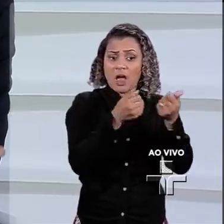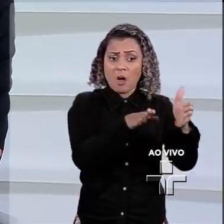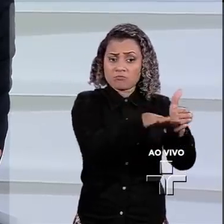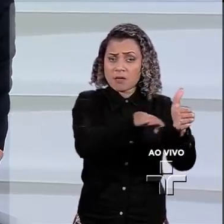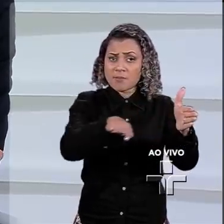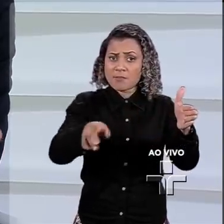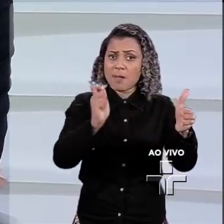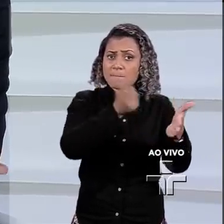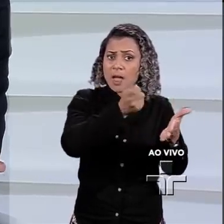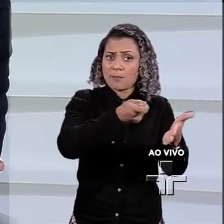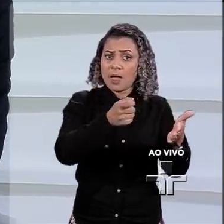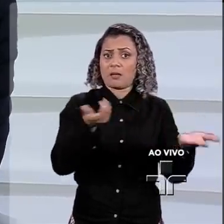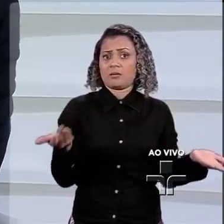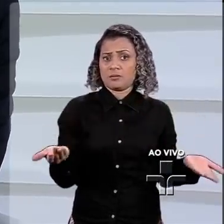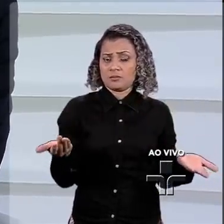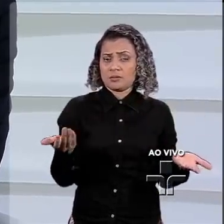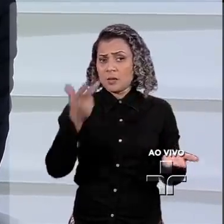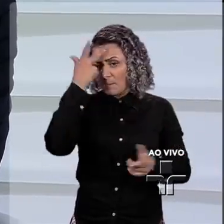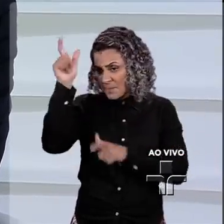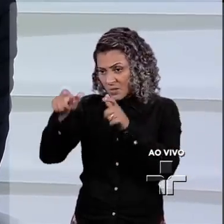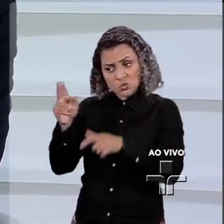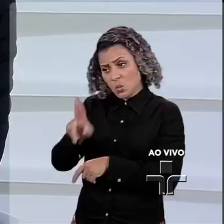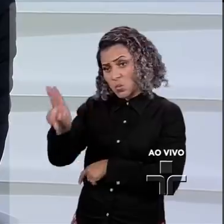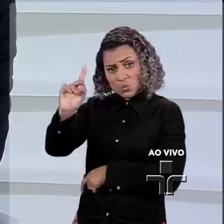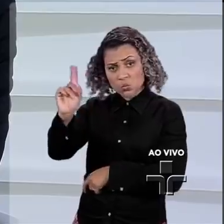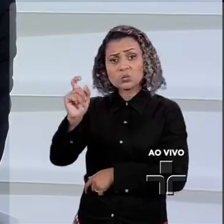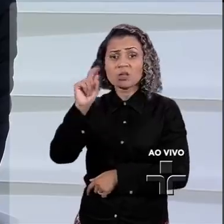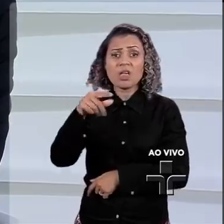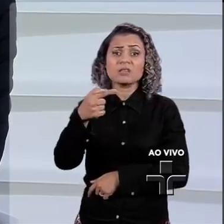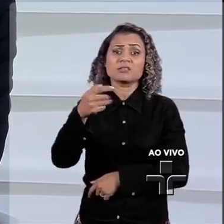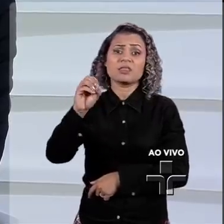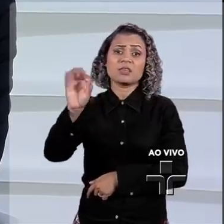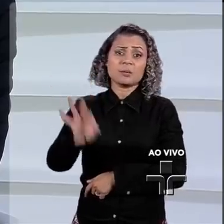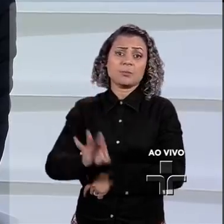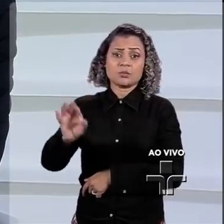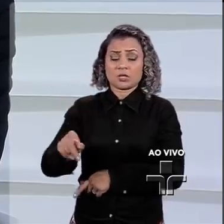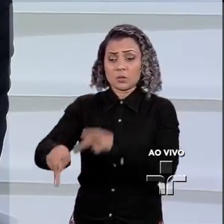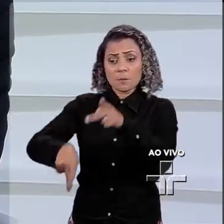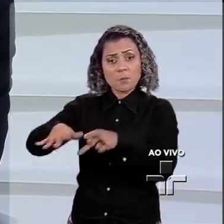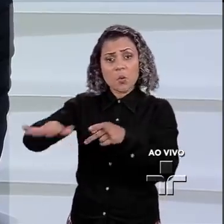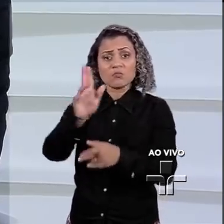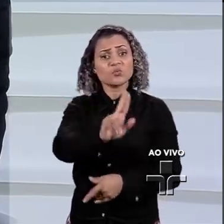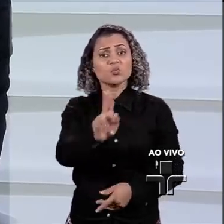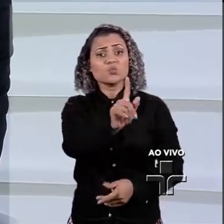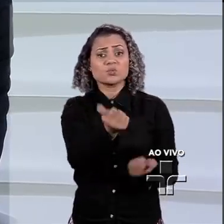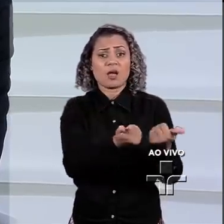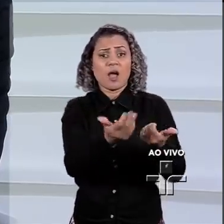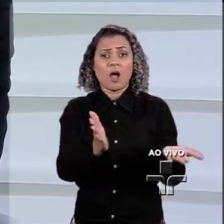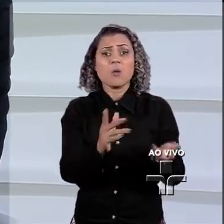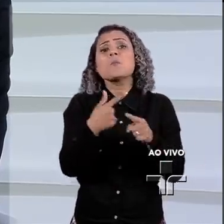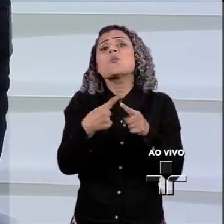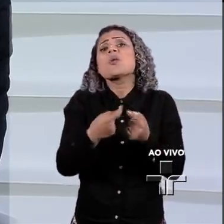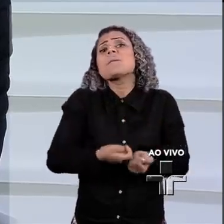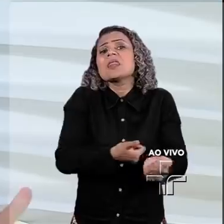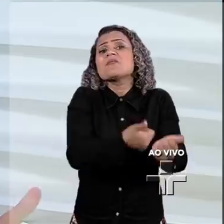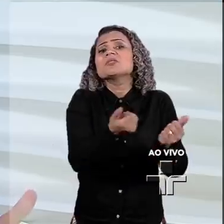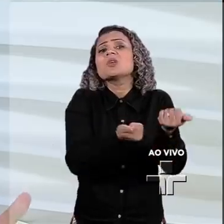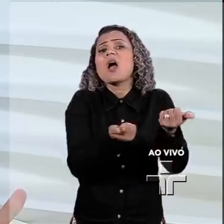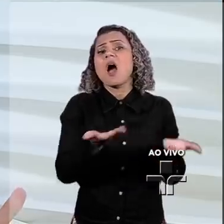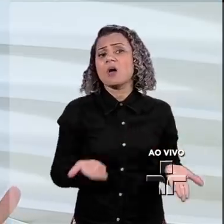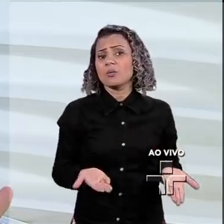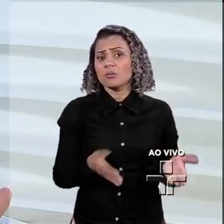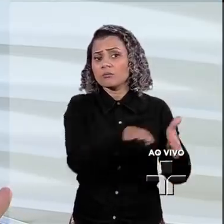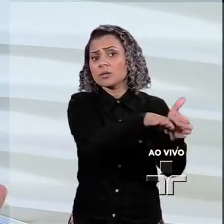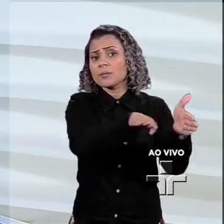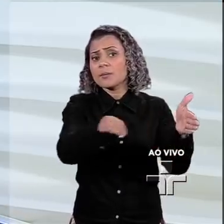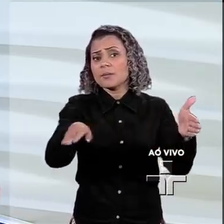em benefício de quem não usa o carro, que é 70% da população da cidade. Por que esse privilégio para o automóvel? Esse é um conflito,